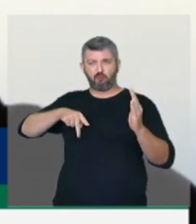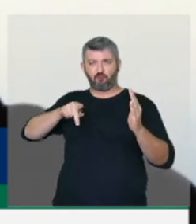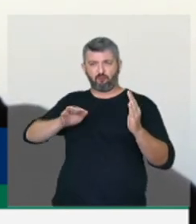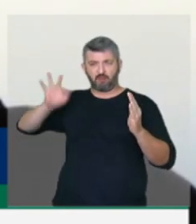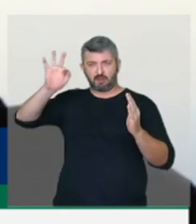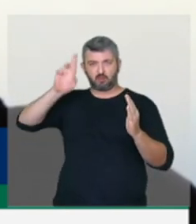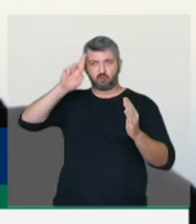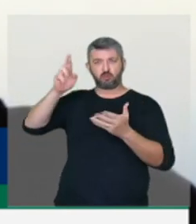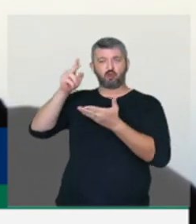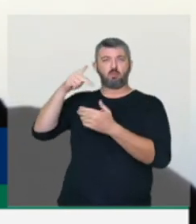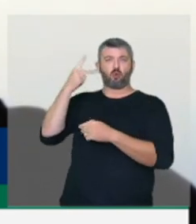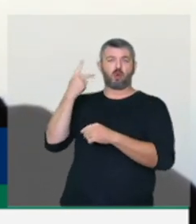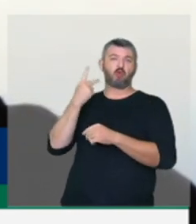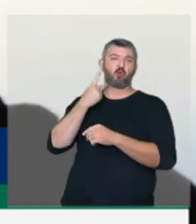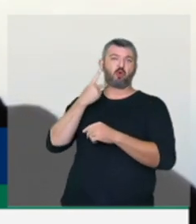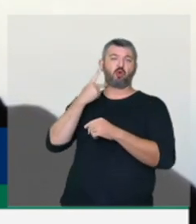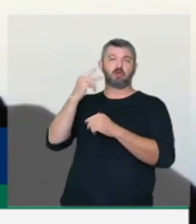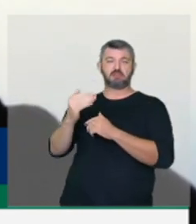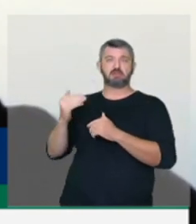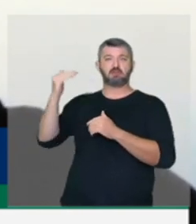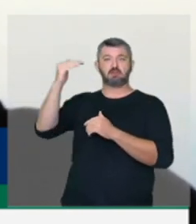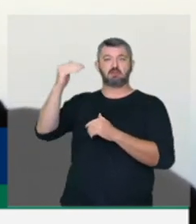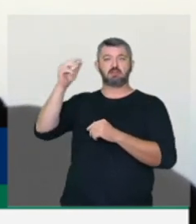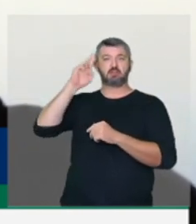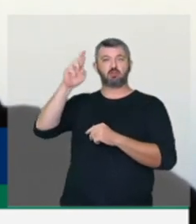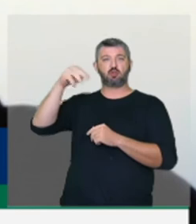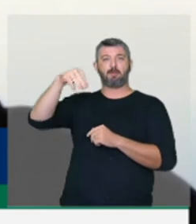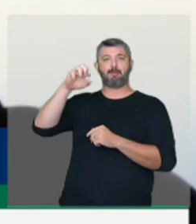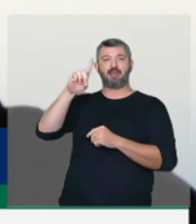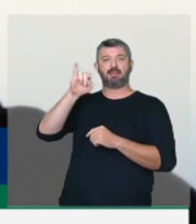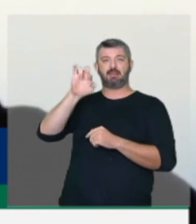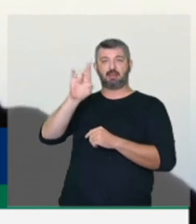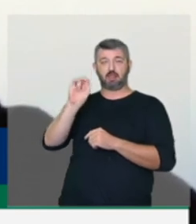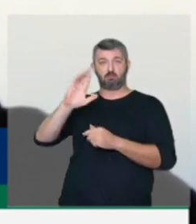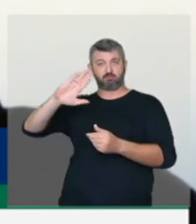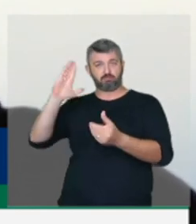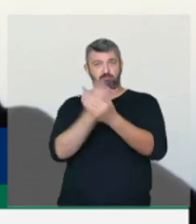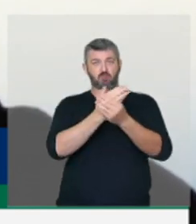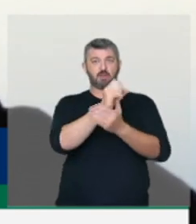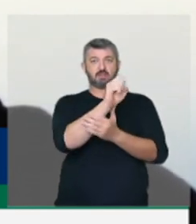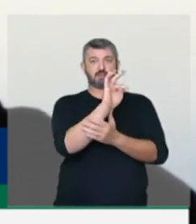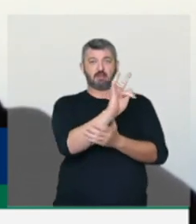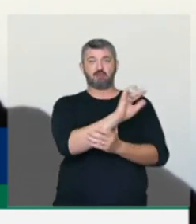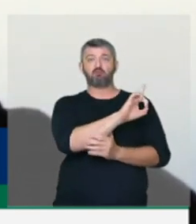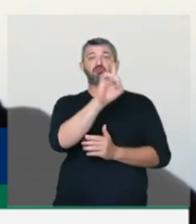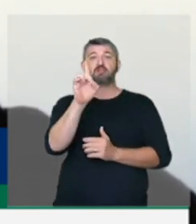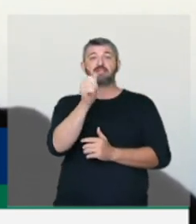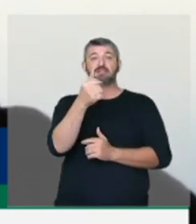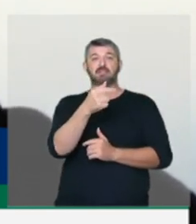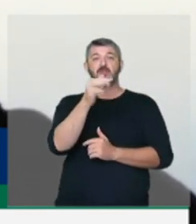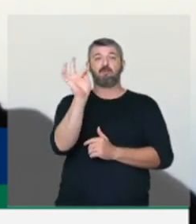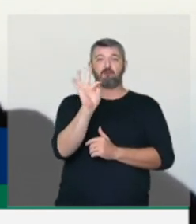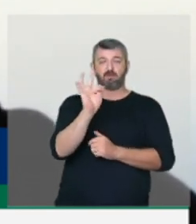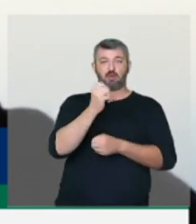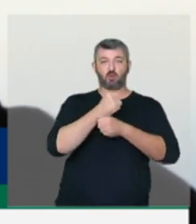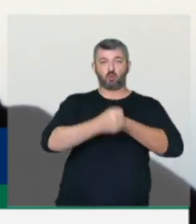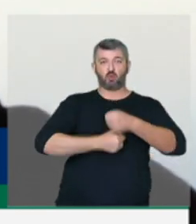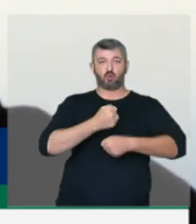do ilustre vice-procurador-geral da República, Humberto Jaques de Medeiros, apresentada ao Supremo Tribunal Federal no dia 17 de fevereiro de